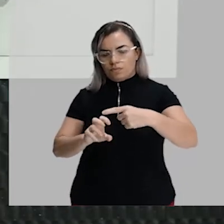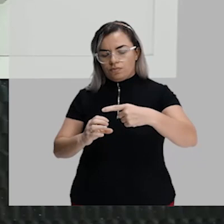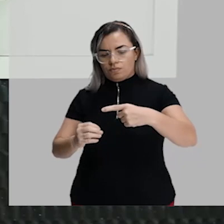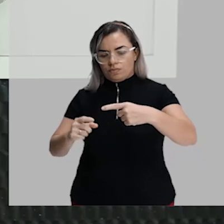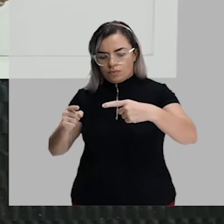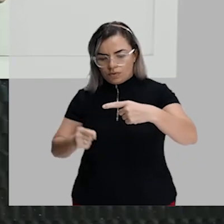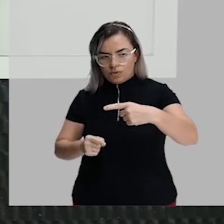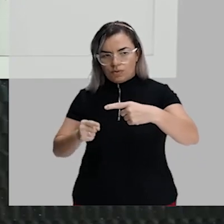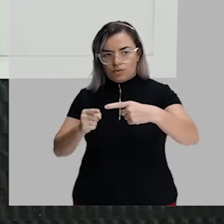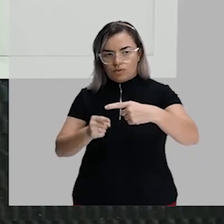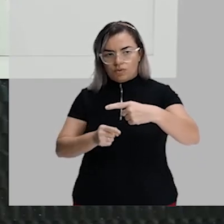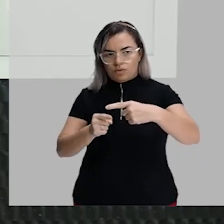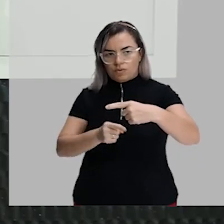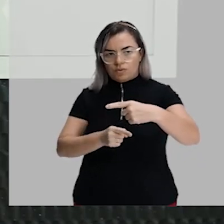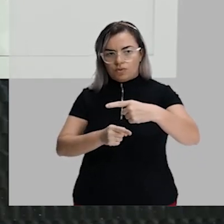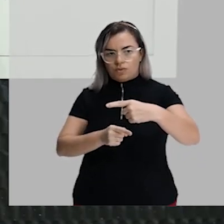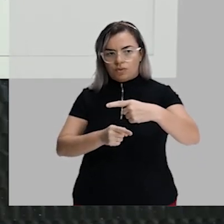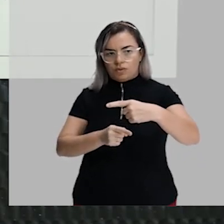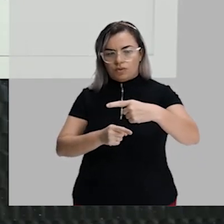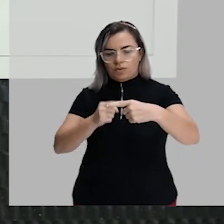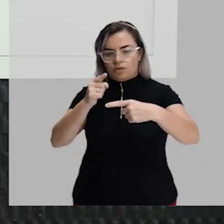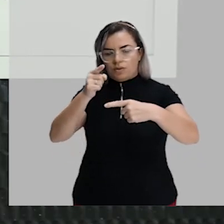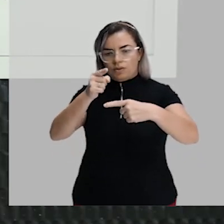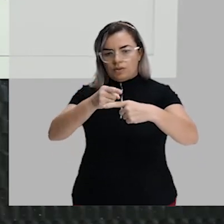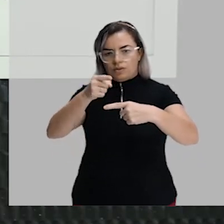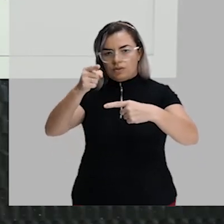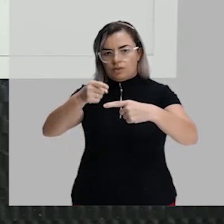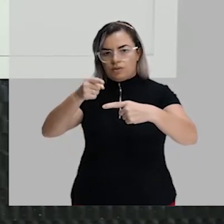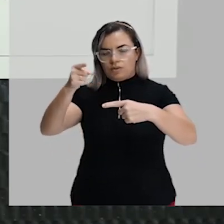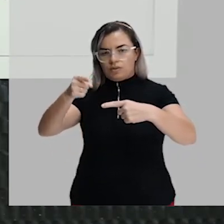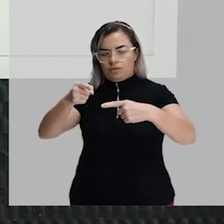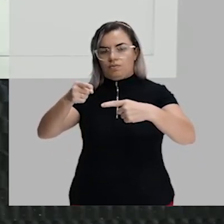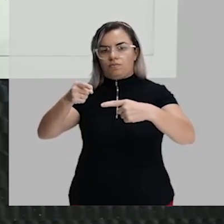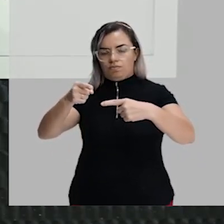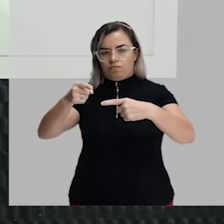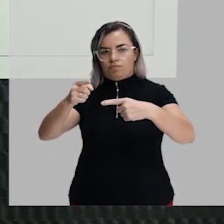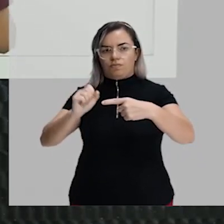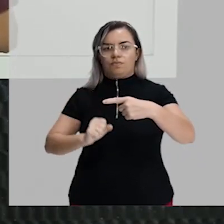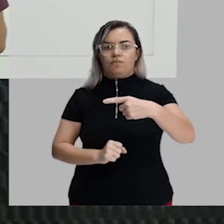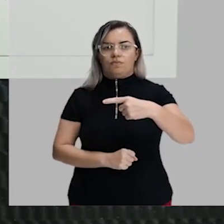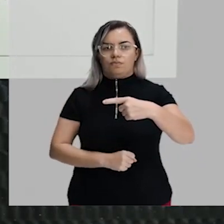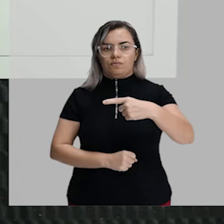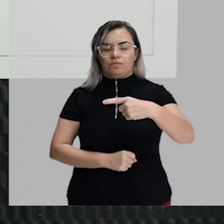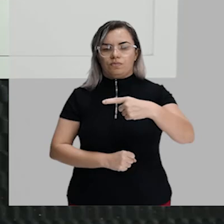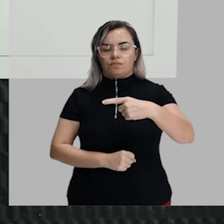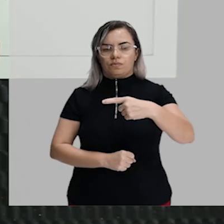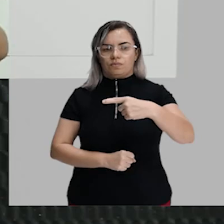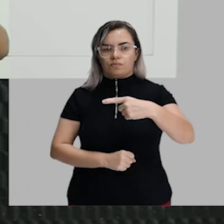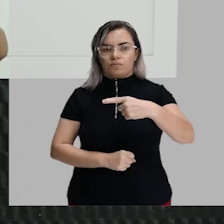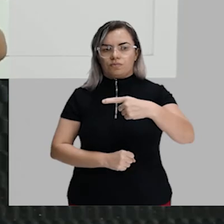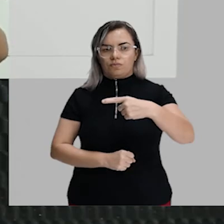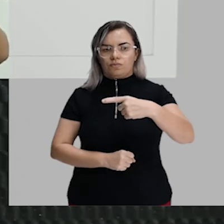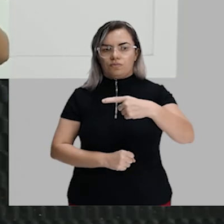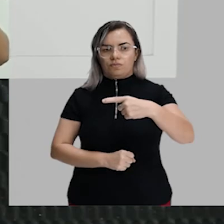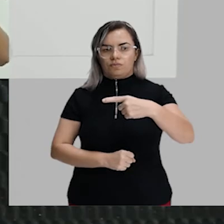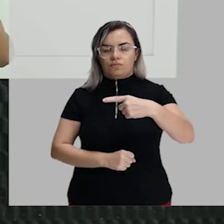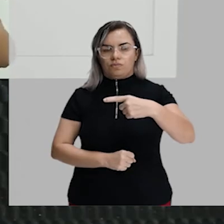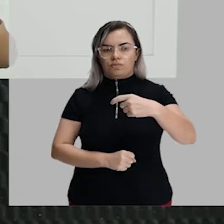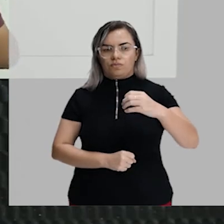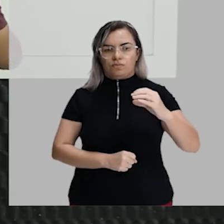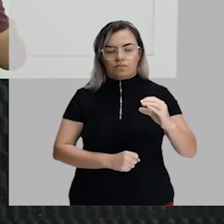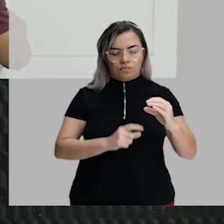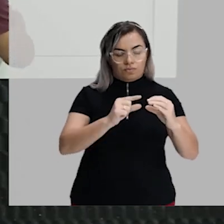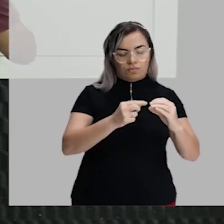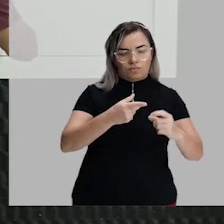3 zeros embaixo com 3 zeros em cima. Né? Então, vai ficar o quê? Que o meu calor